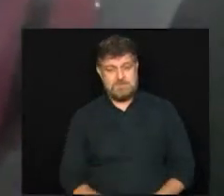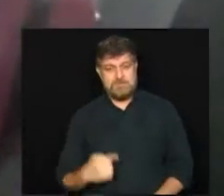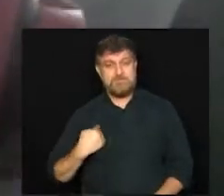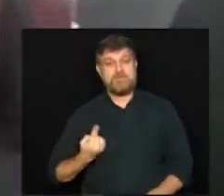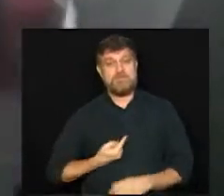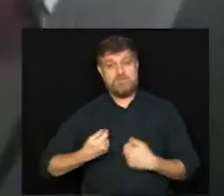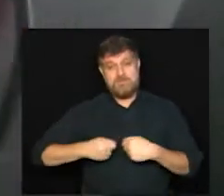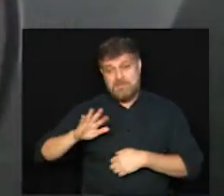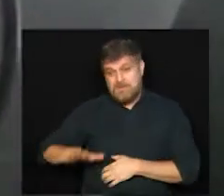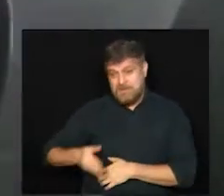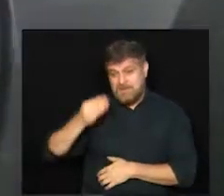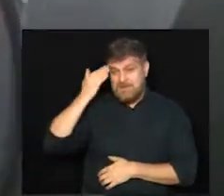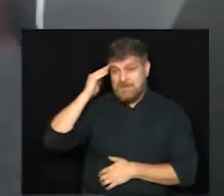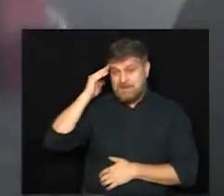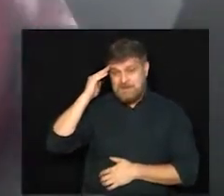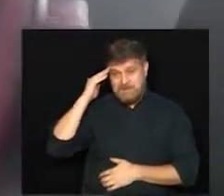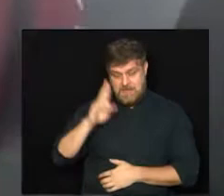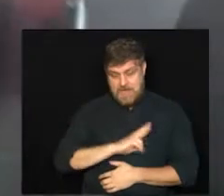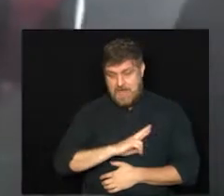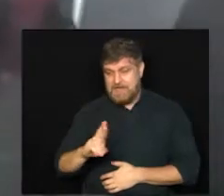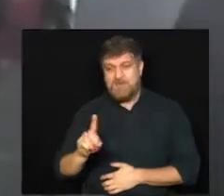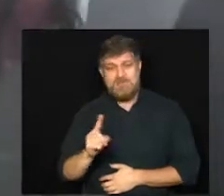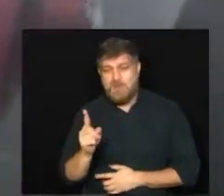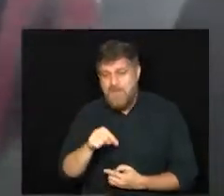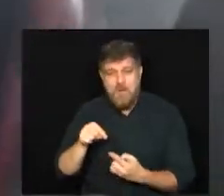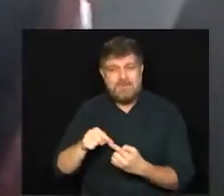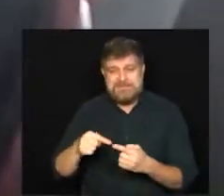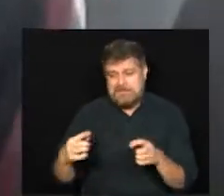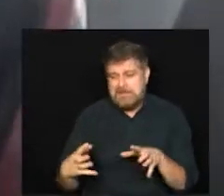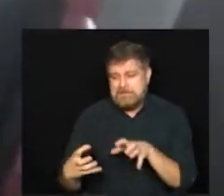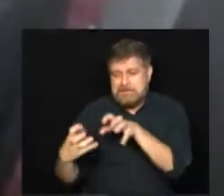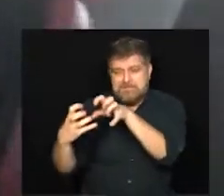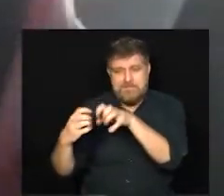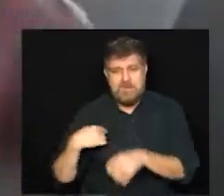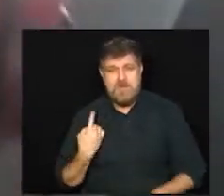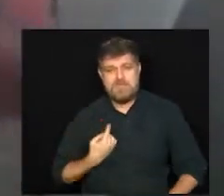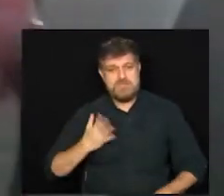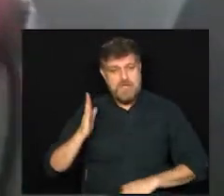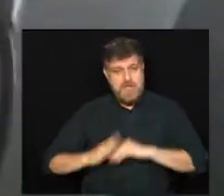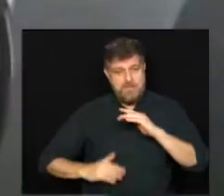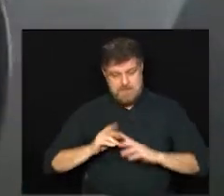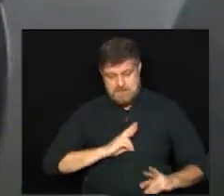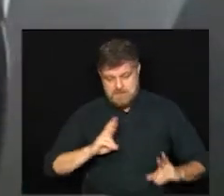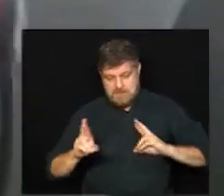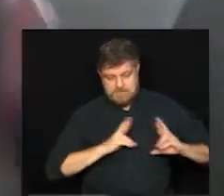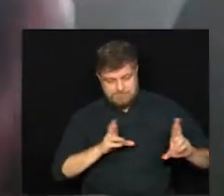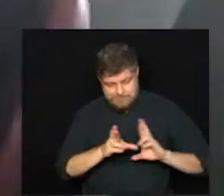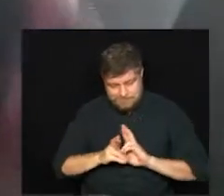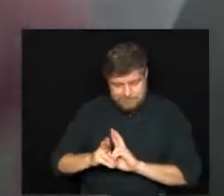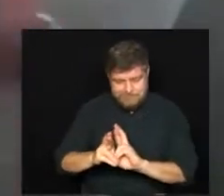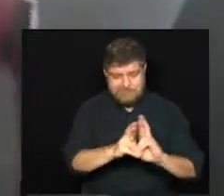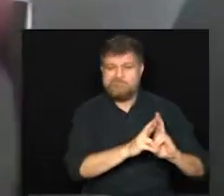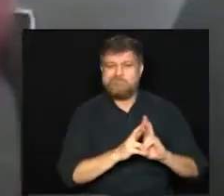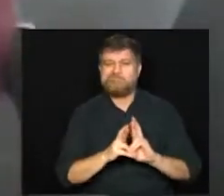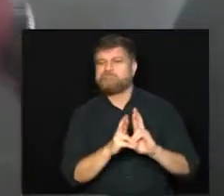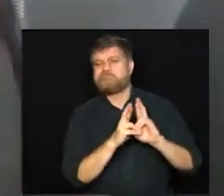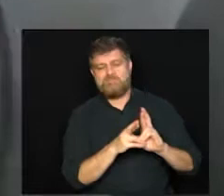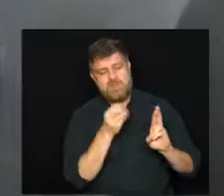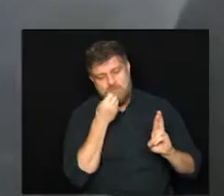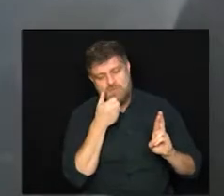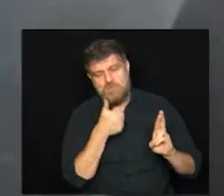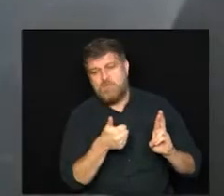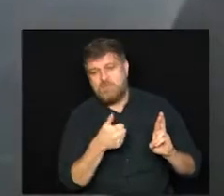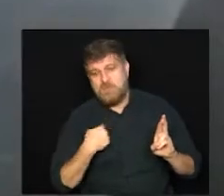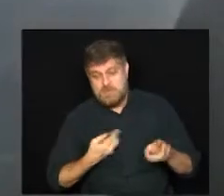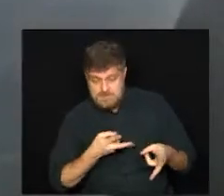entender que religião não gera discórdia, né? A gente tem feito vários atos interreligiosos, isso é muito bom, porque a gente percebe,